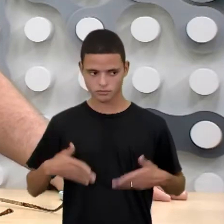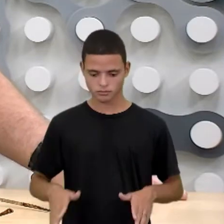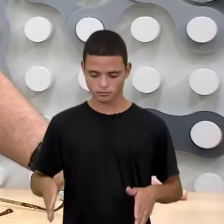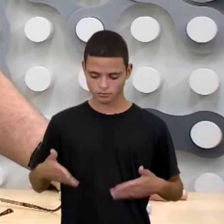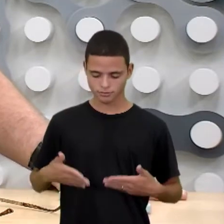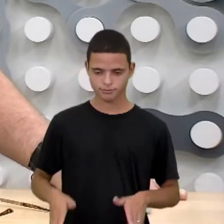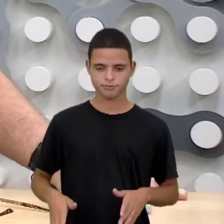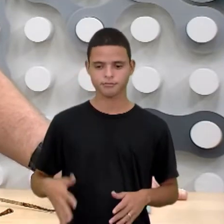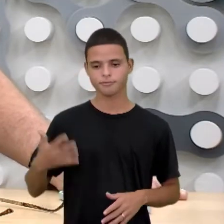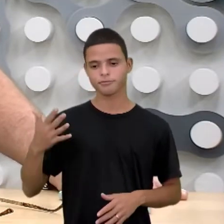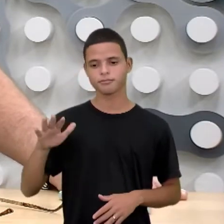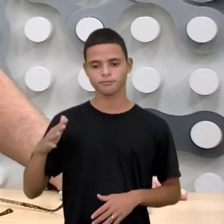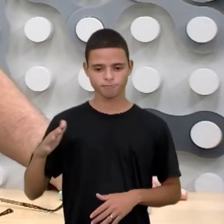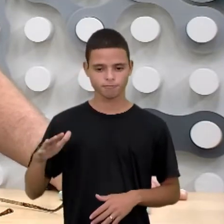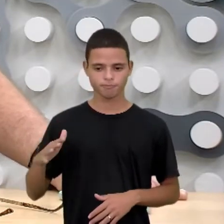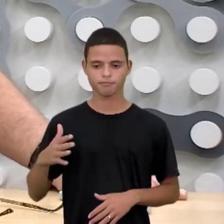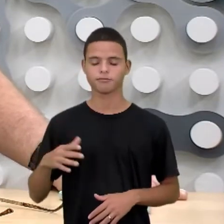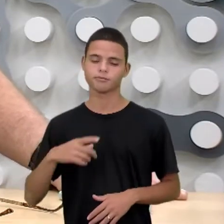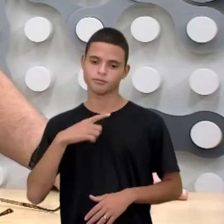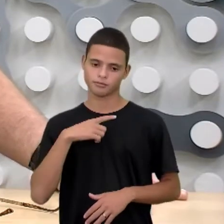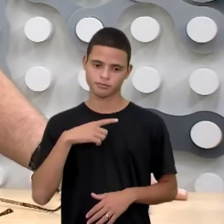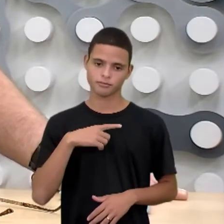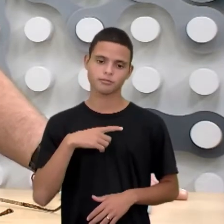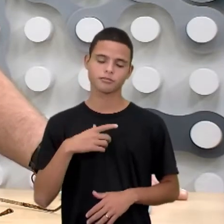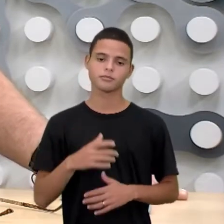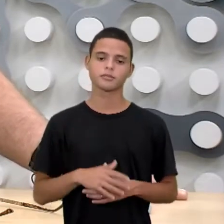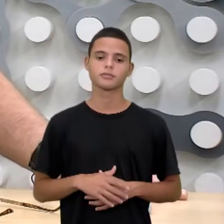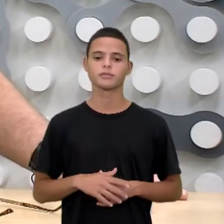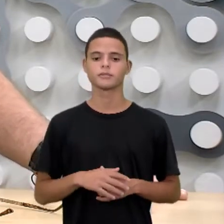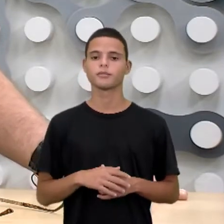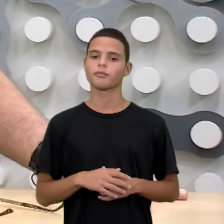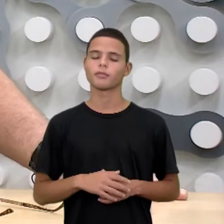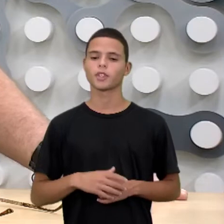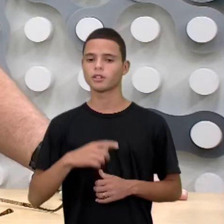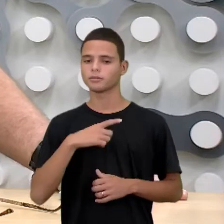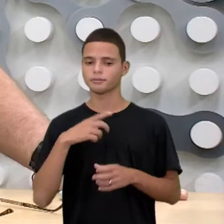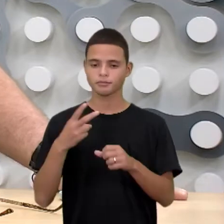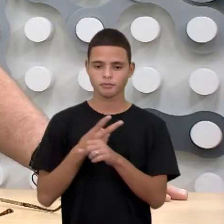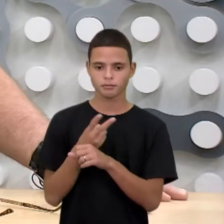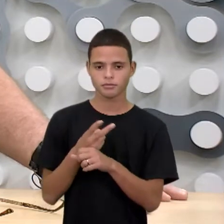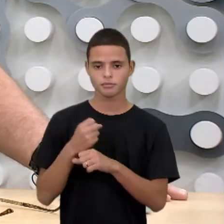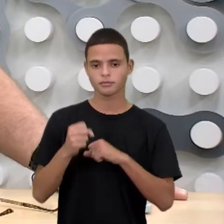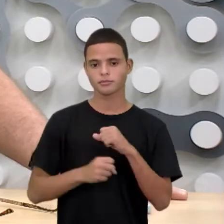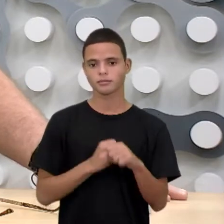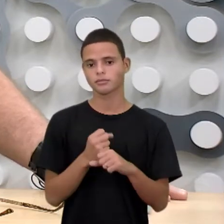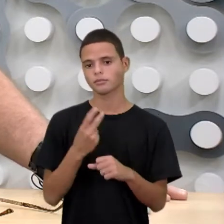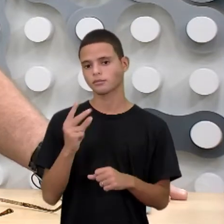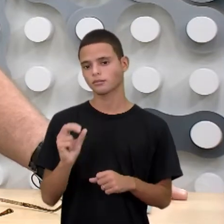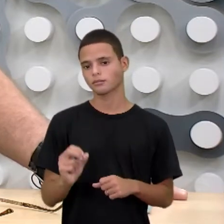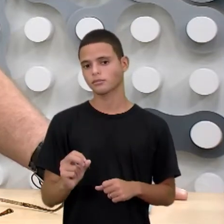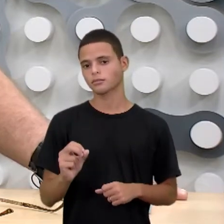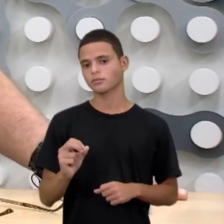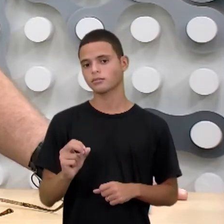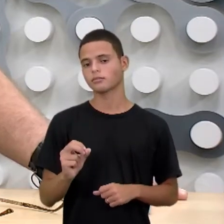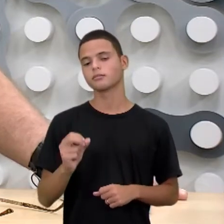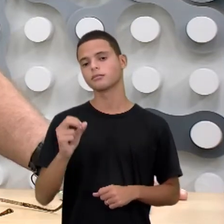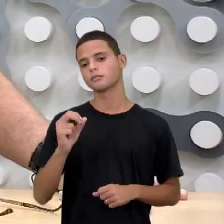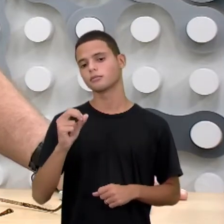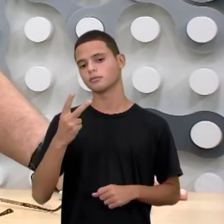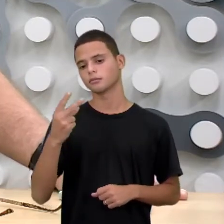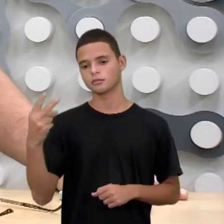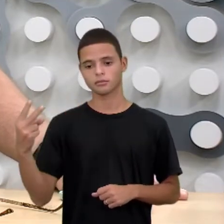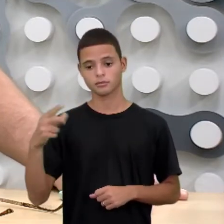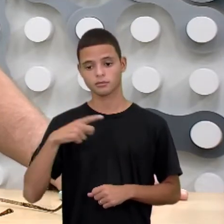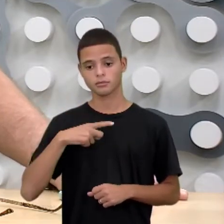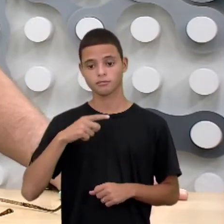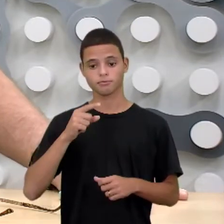né, pela média, né? Então, tem essa projeção. Logicamente, quando tiver o censo de 2022, nós vamos ter um número exato,